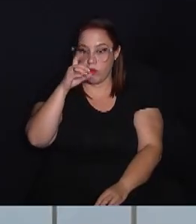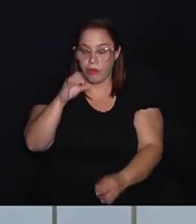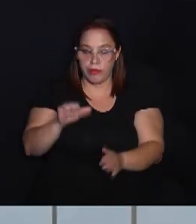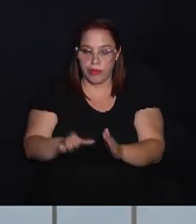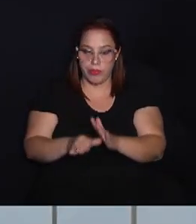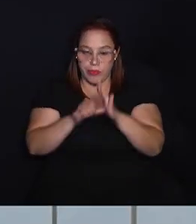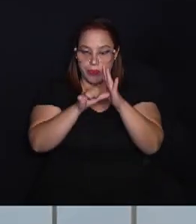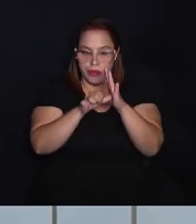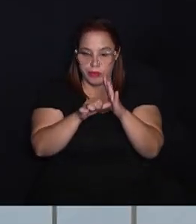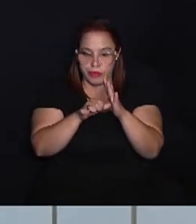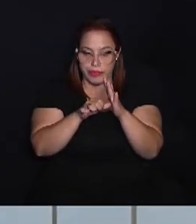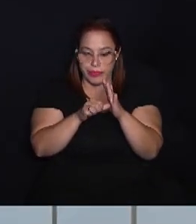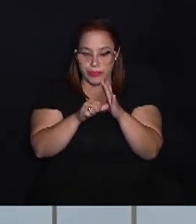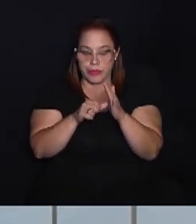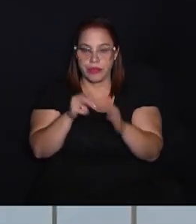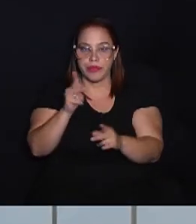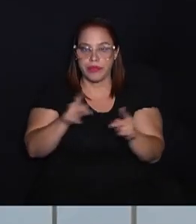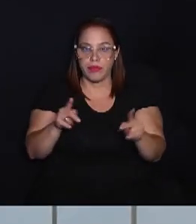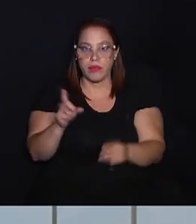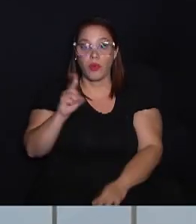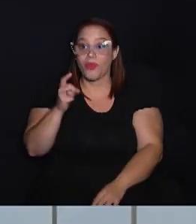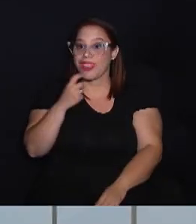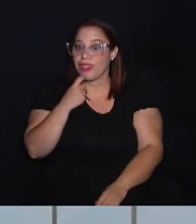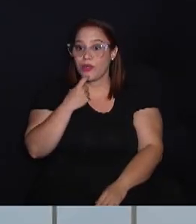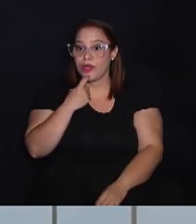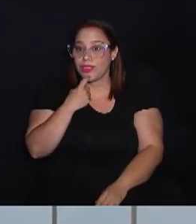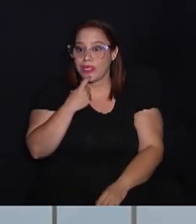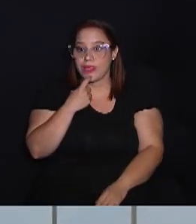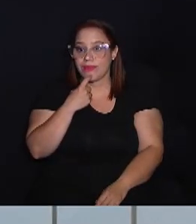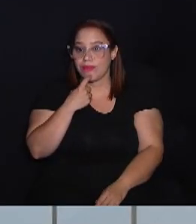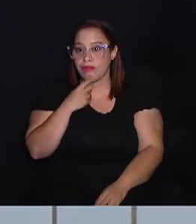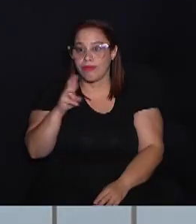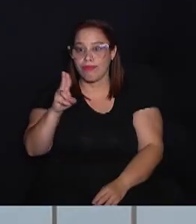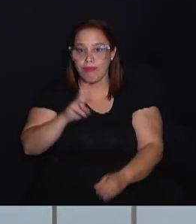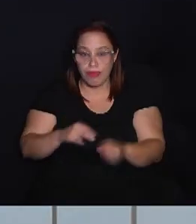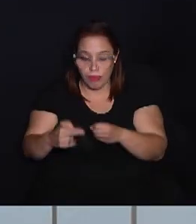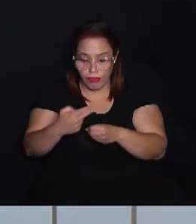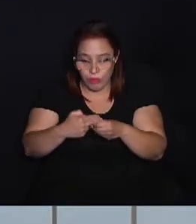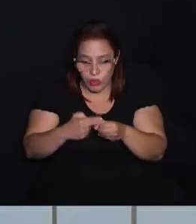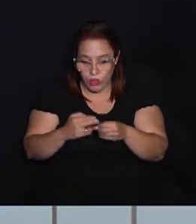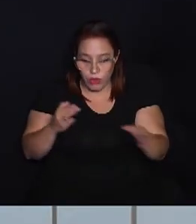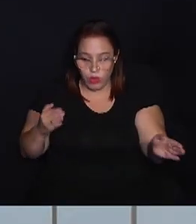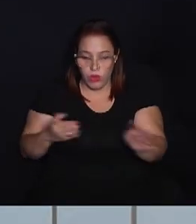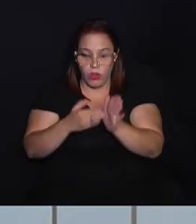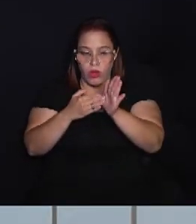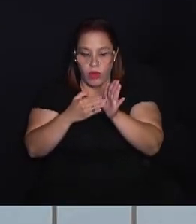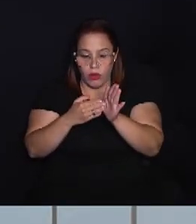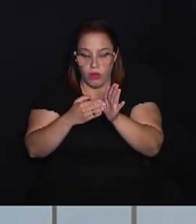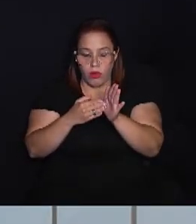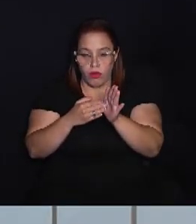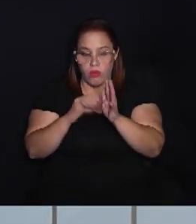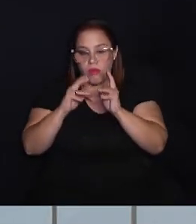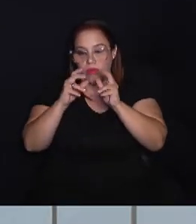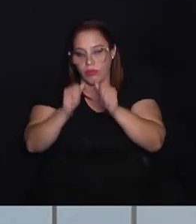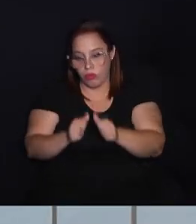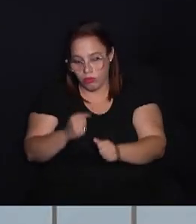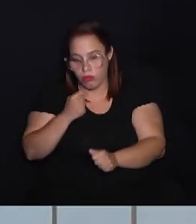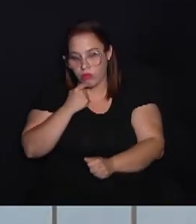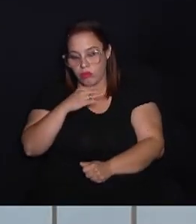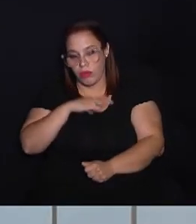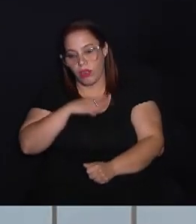saúde, depende fundamentalmente da gestão da Secretaria de Saúde, né, nessa área. Mas a gente tem